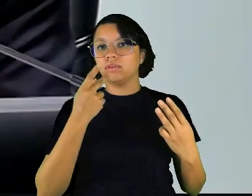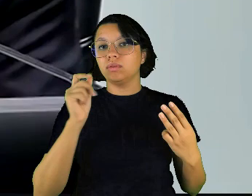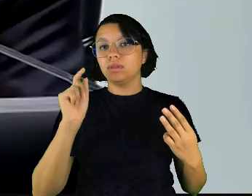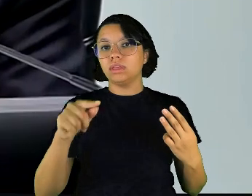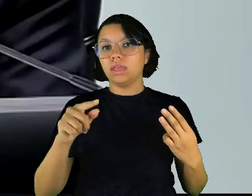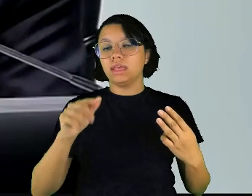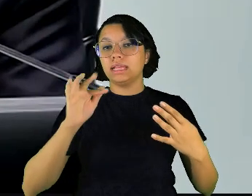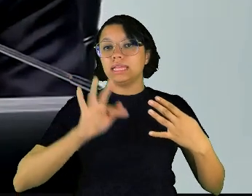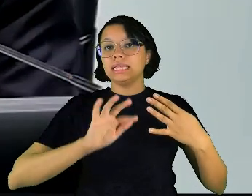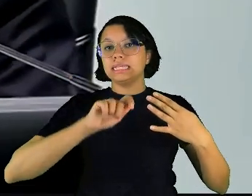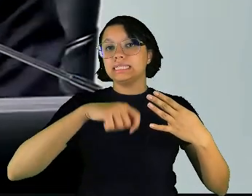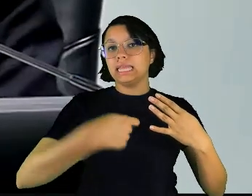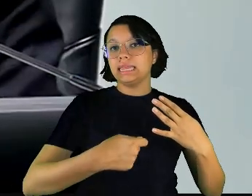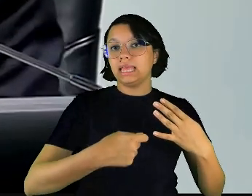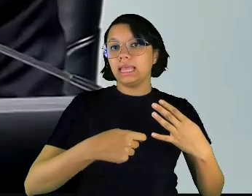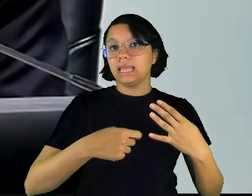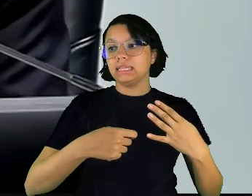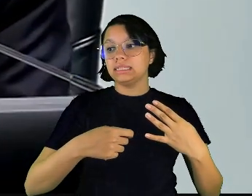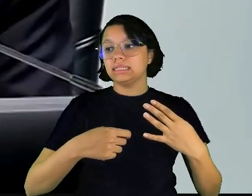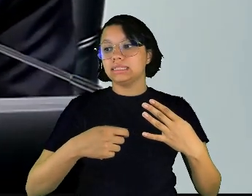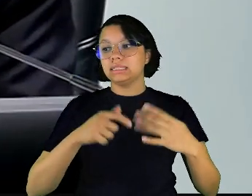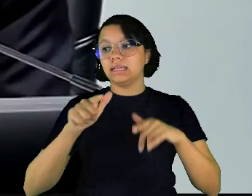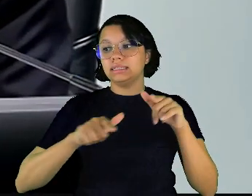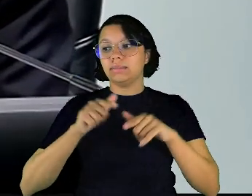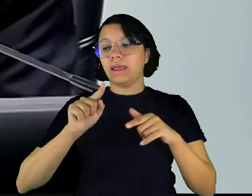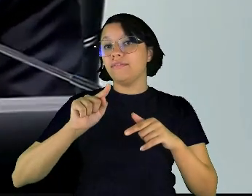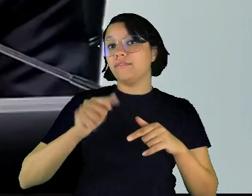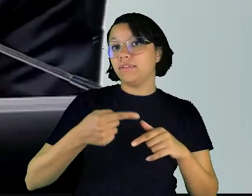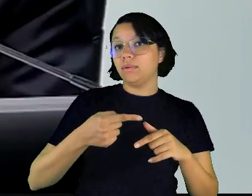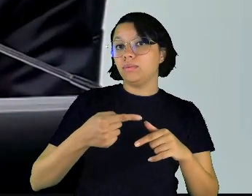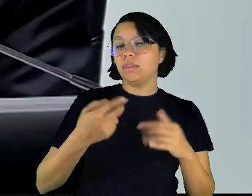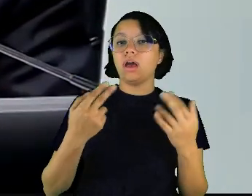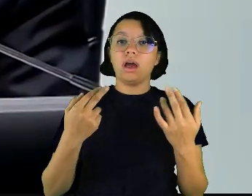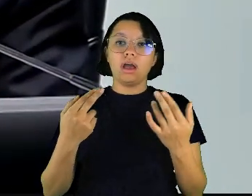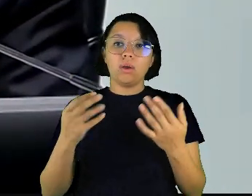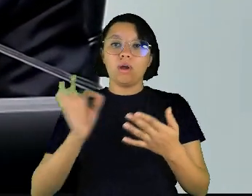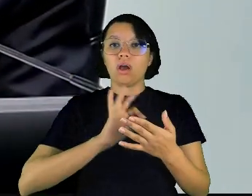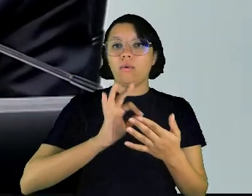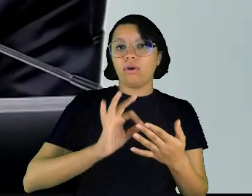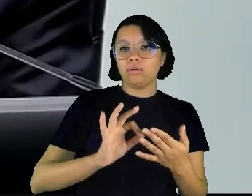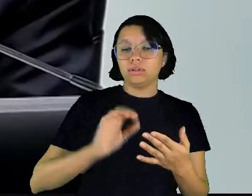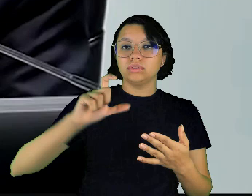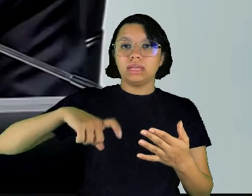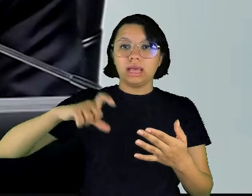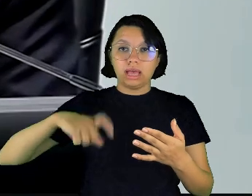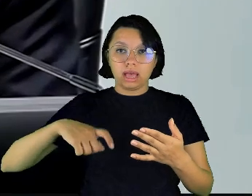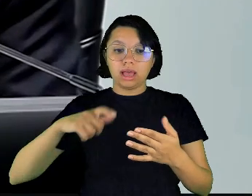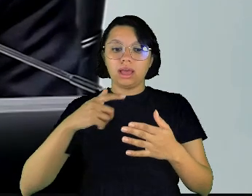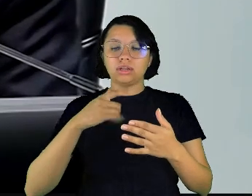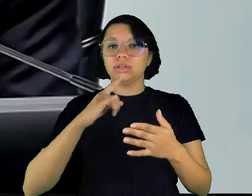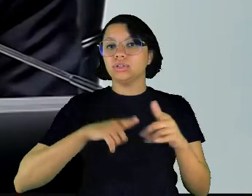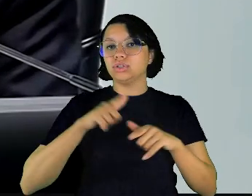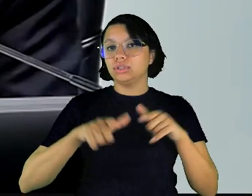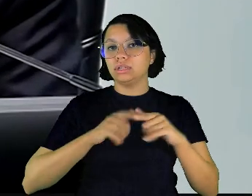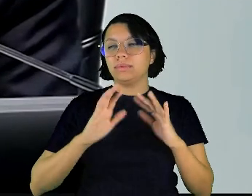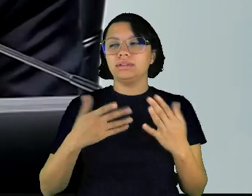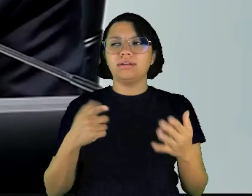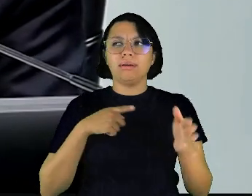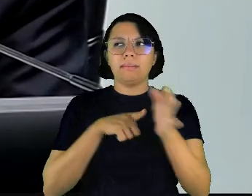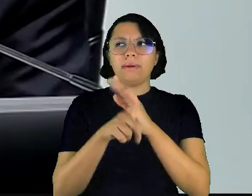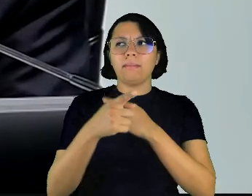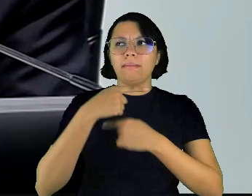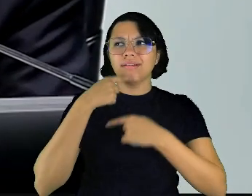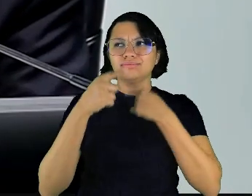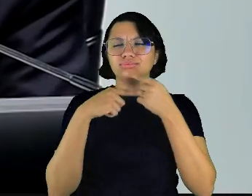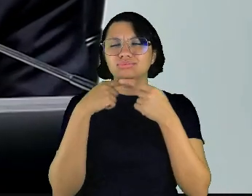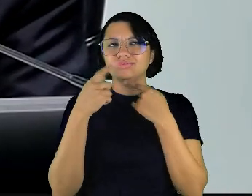sentença trabalhista, vírgula, assim como anotações do TPS. Né? Então, essa para mim é a primeira dúvida. Eu